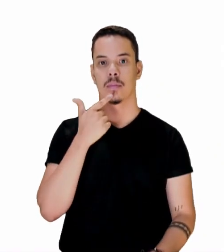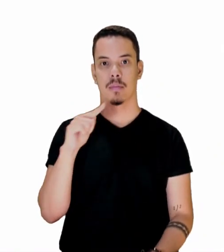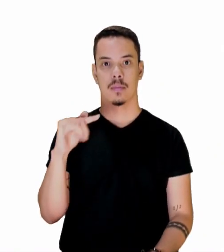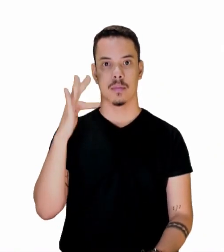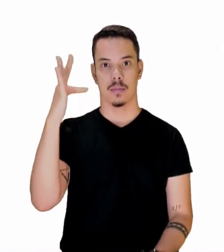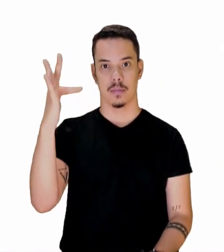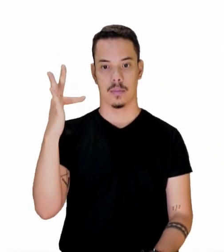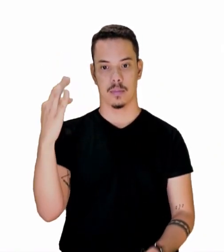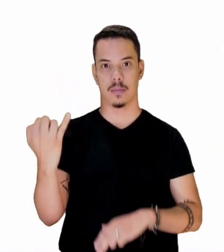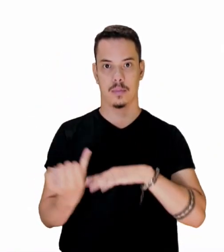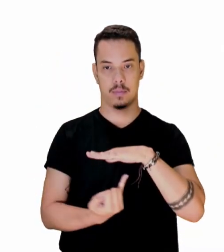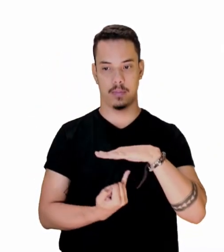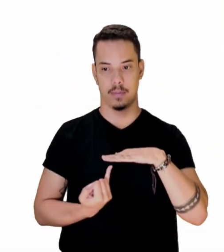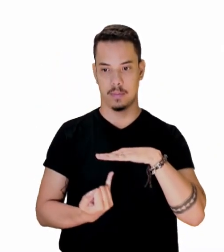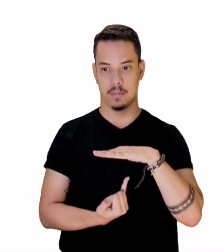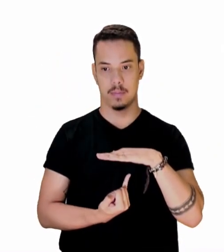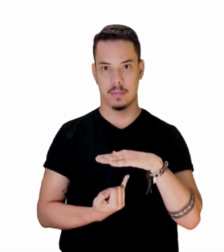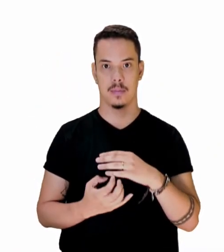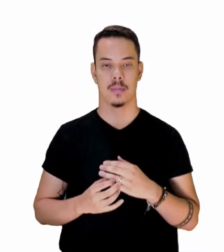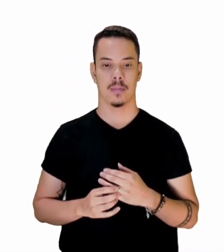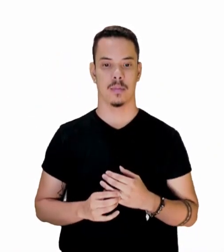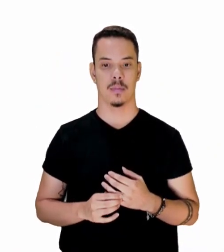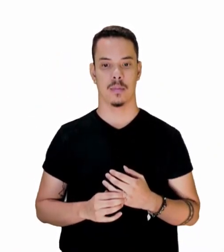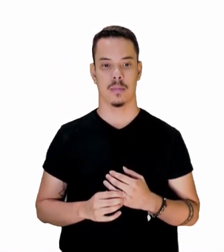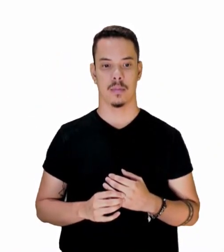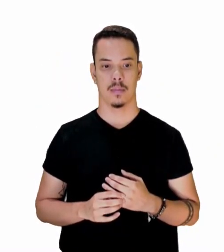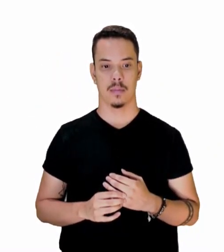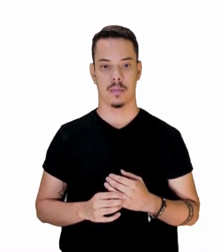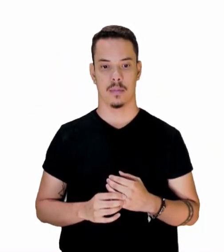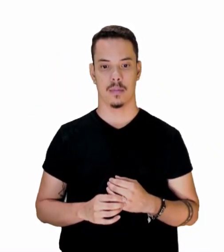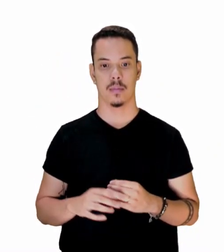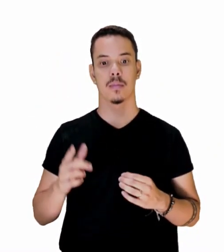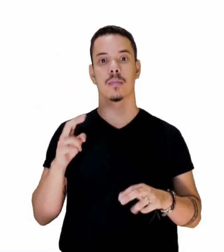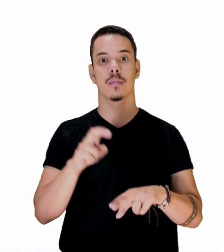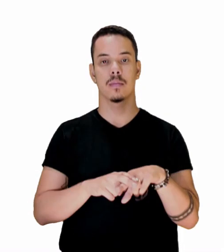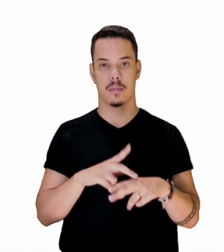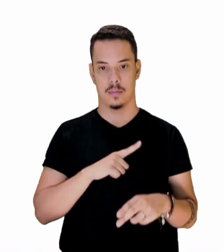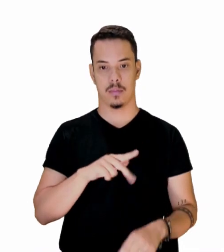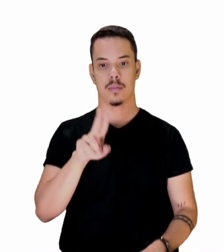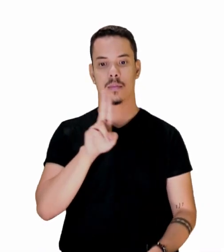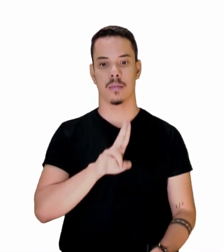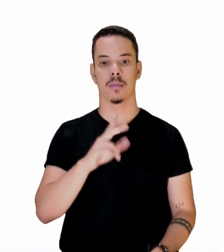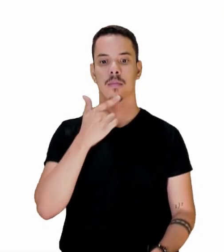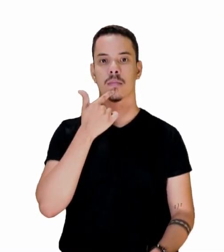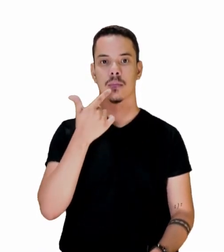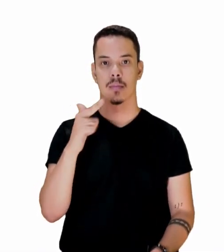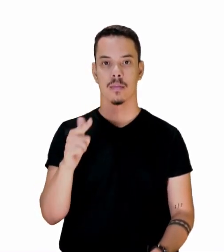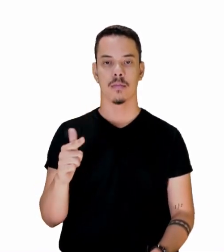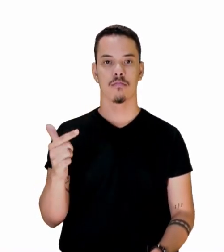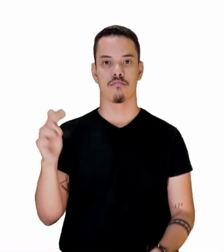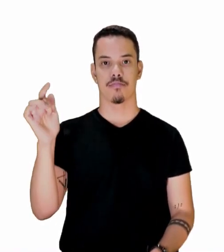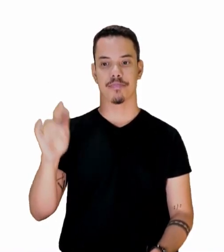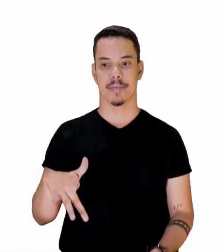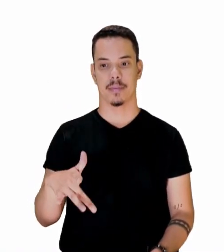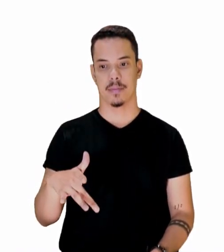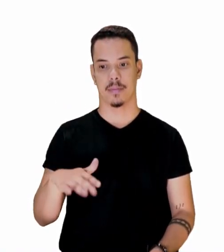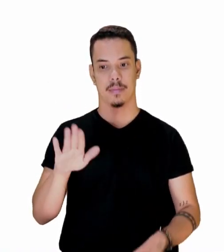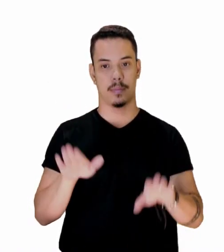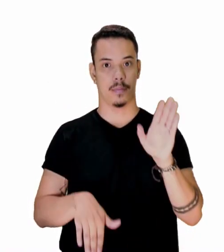formal e informal. Nesse caso, há o uso de linguagem coloquial, vai